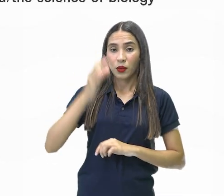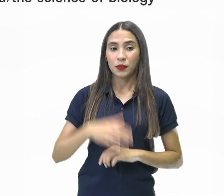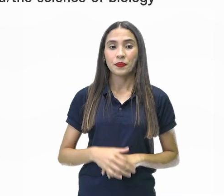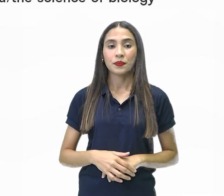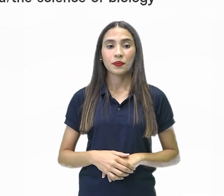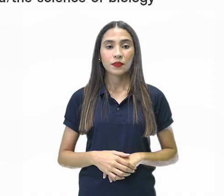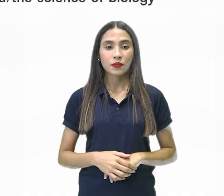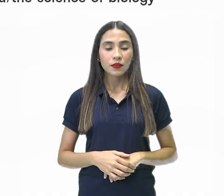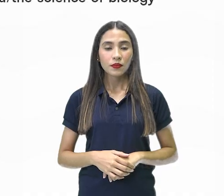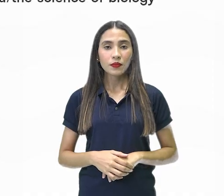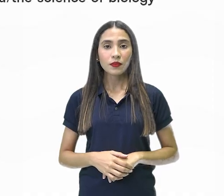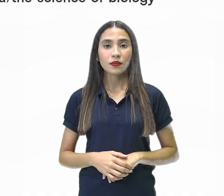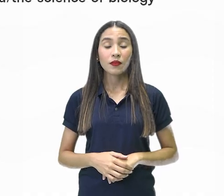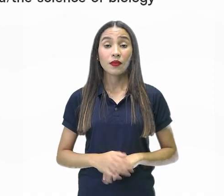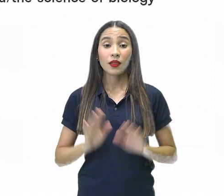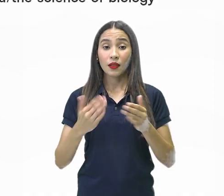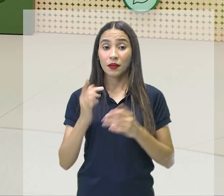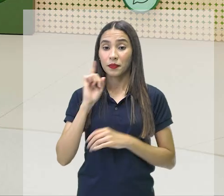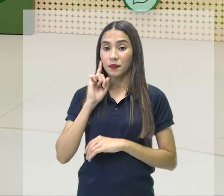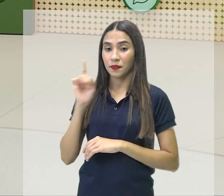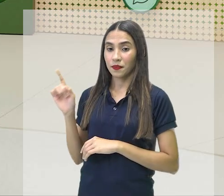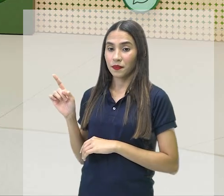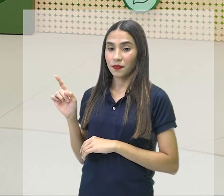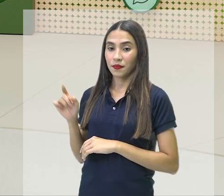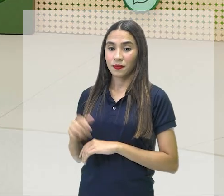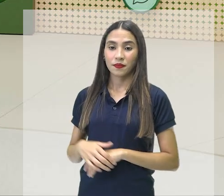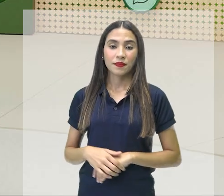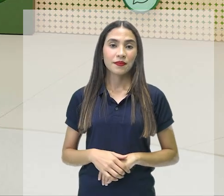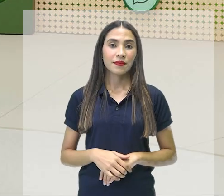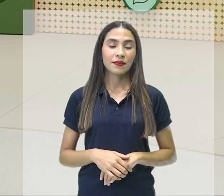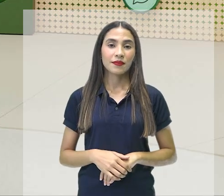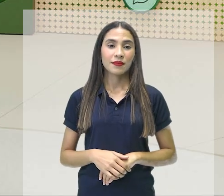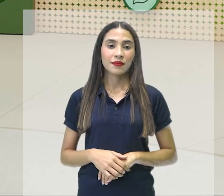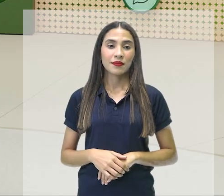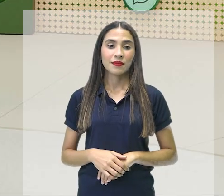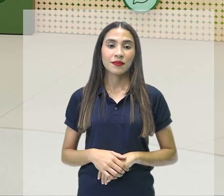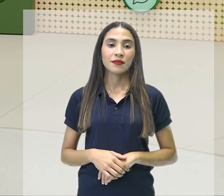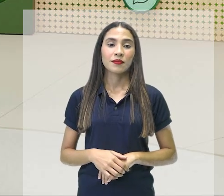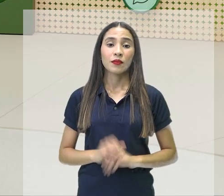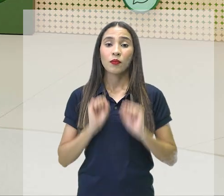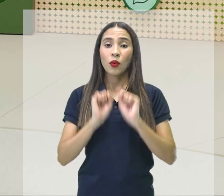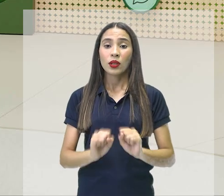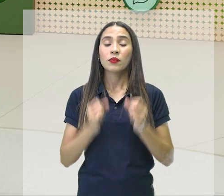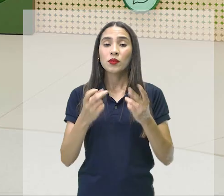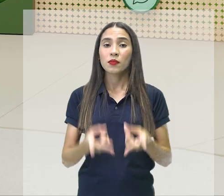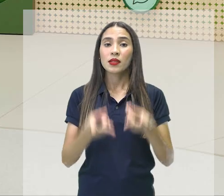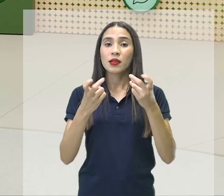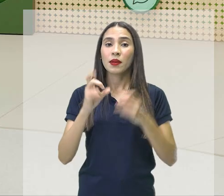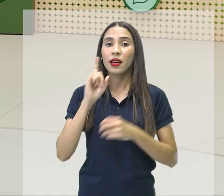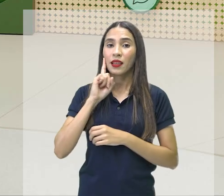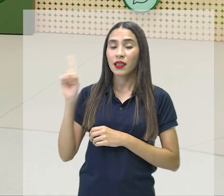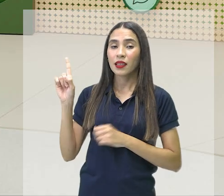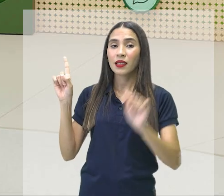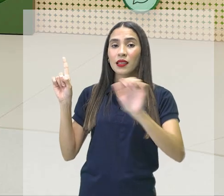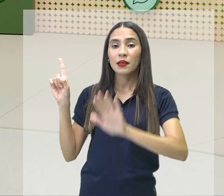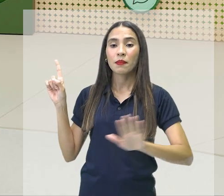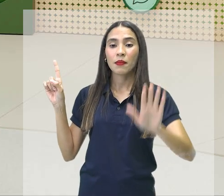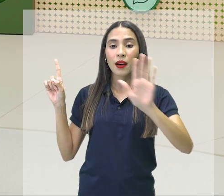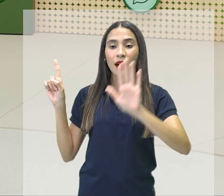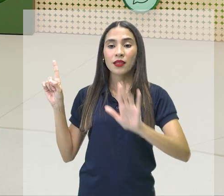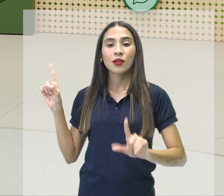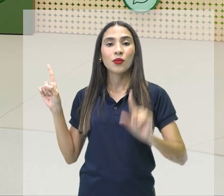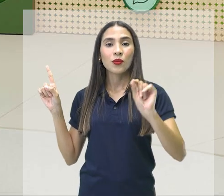fenômeno. Nós temos aqui, ó, bem aqui ao meu lado, nós podemos verificar o